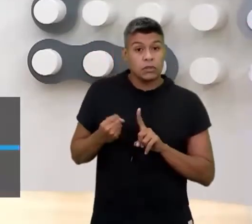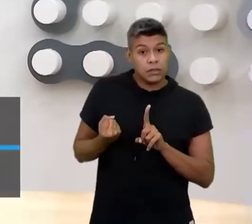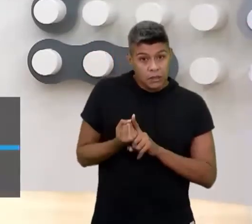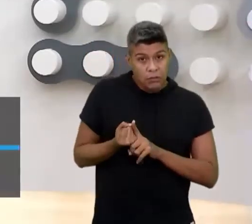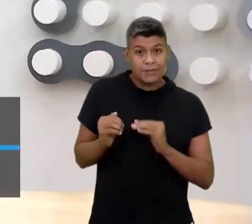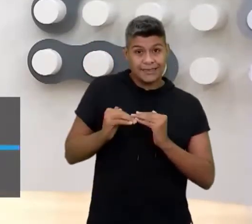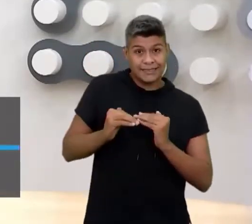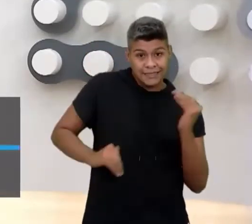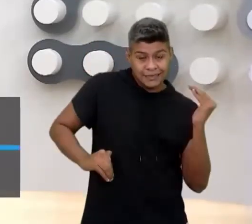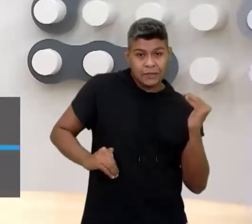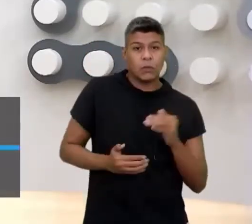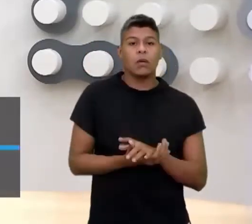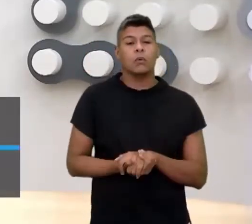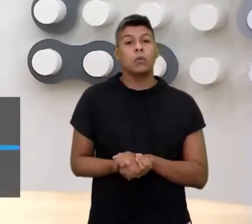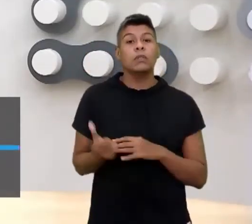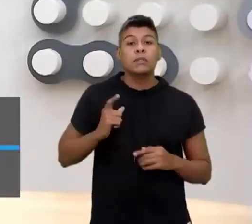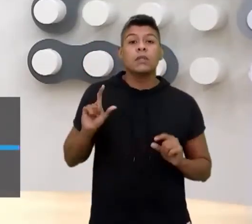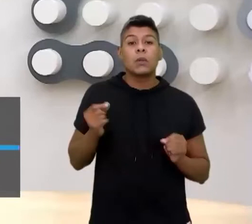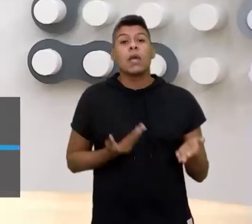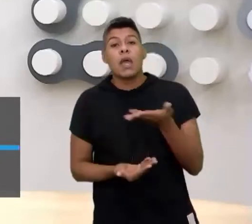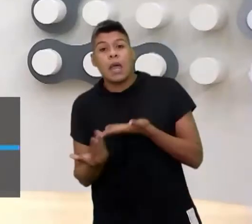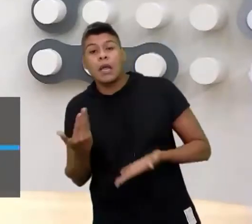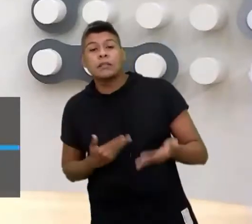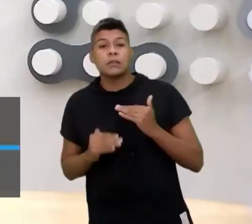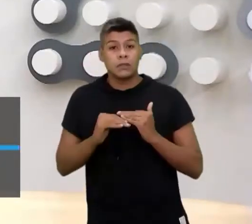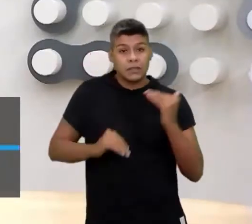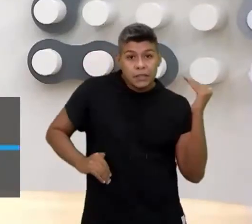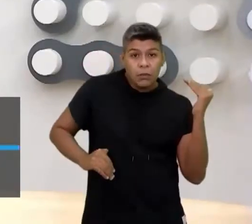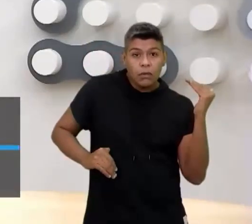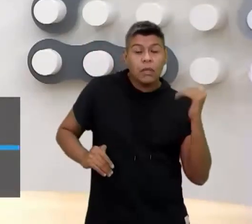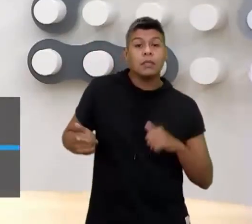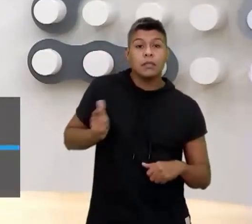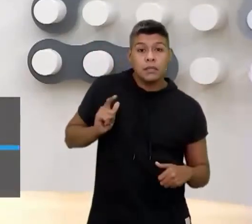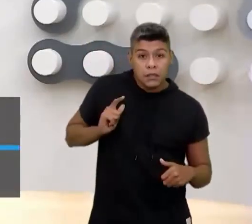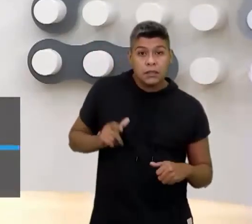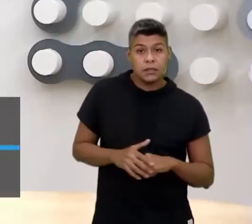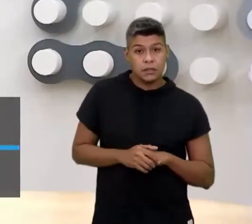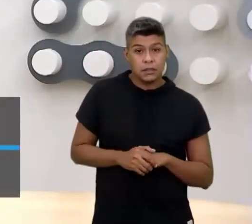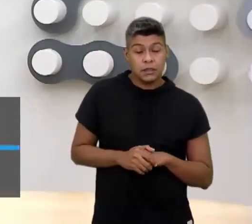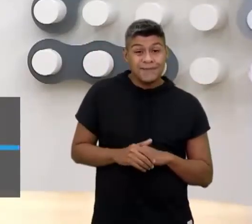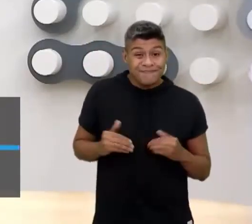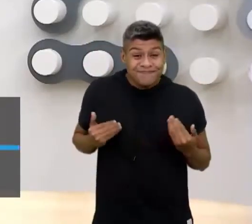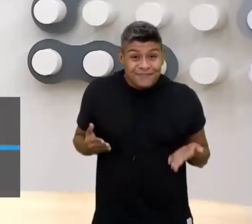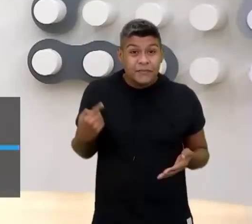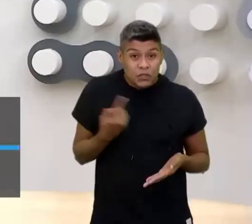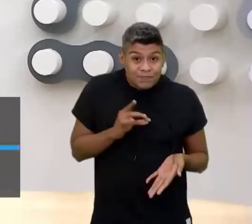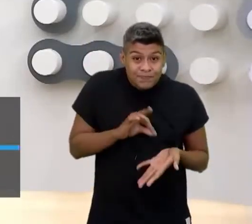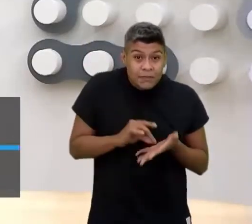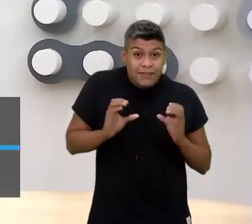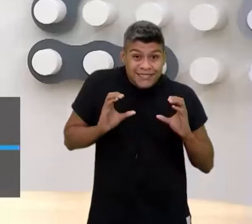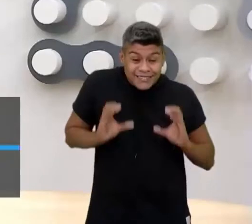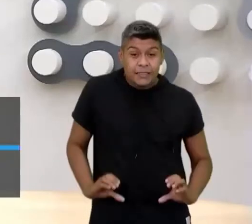sociedade desigual, né, que tem essas relações de desigualdade muito grandes, será que a gente é de fato